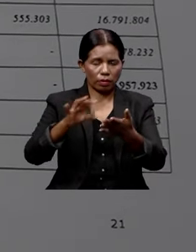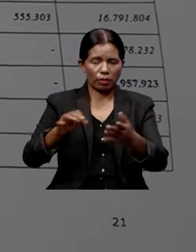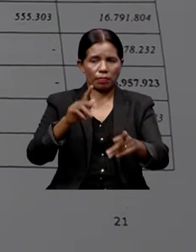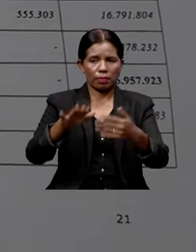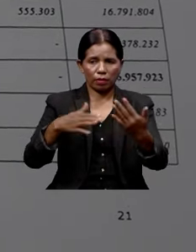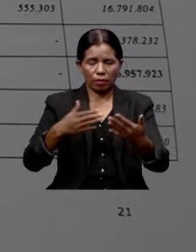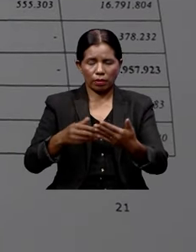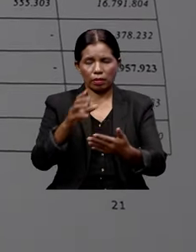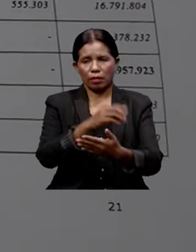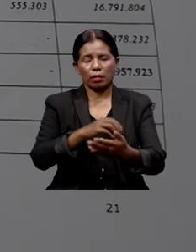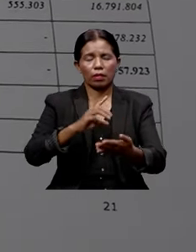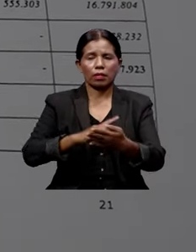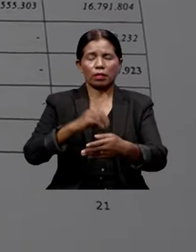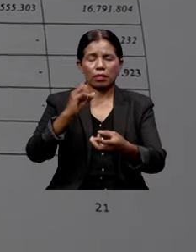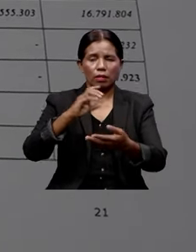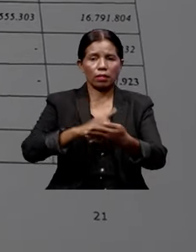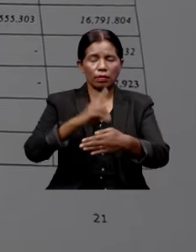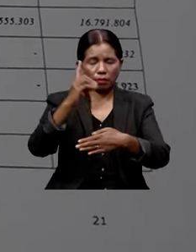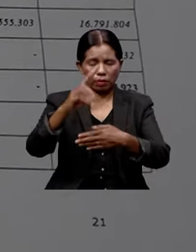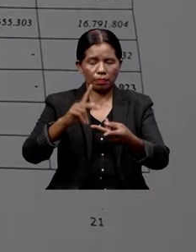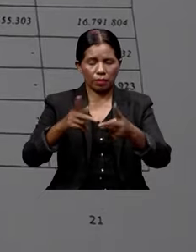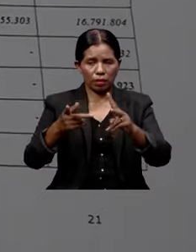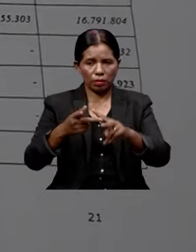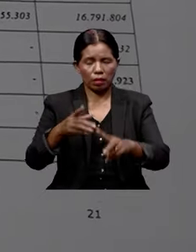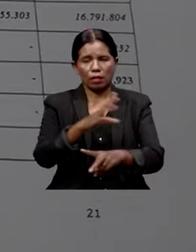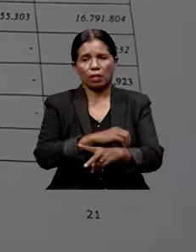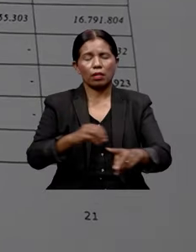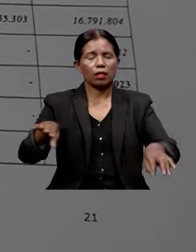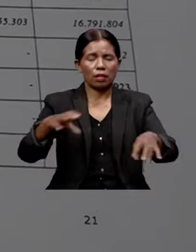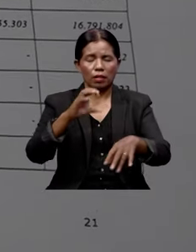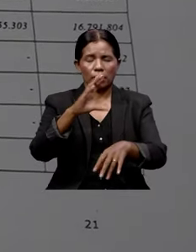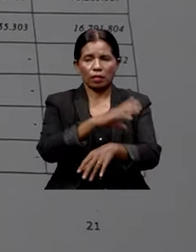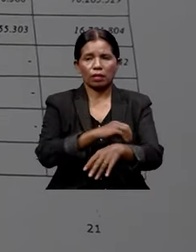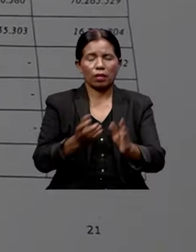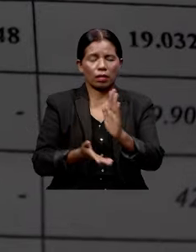Sira, desenvolve parceria internacional, abelar policiamento comunitária,